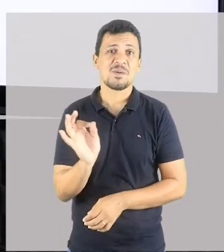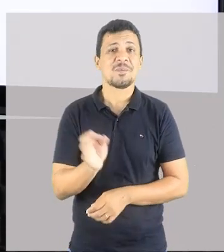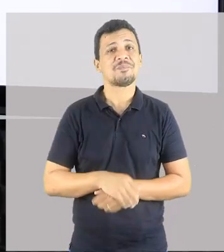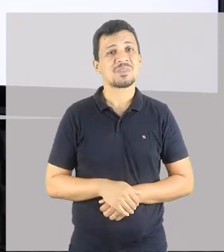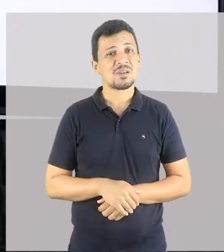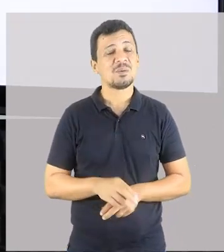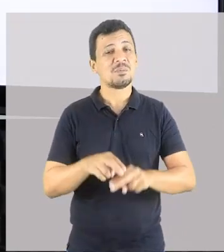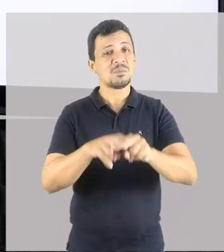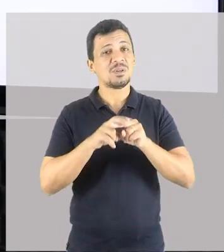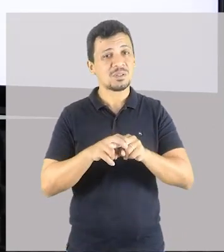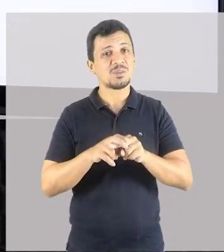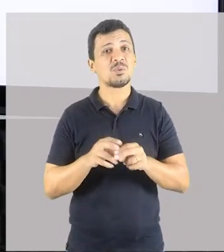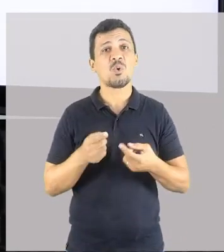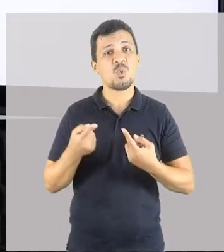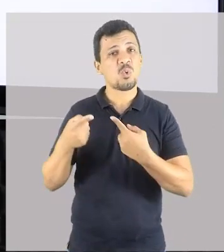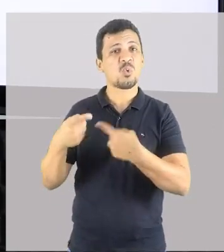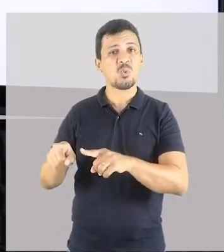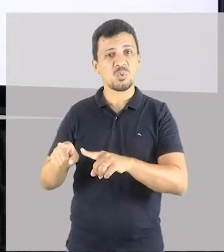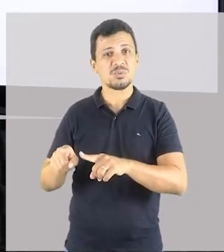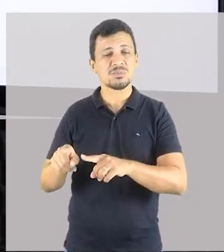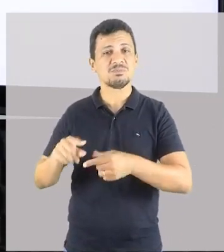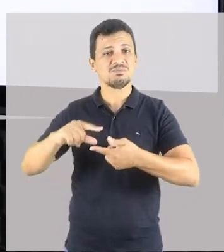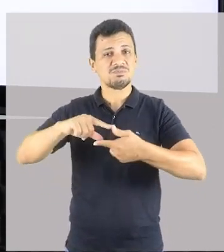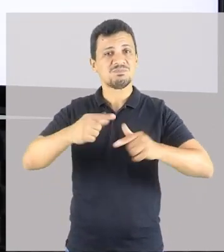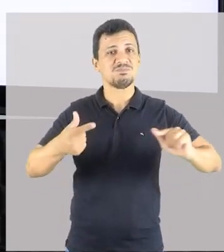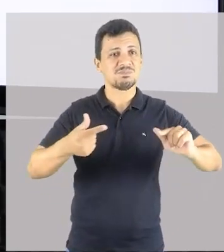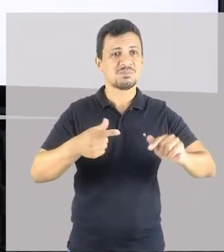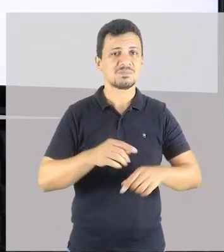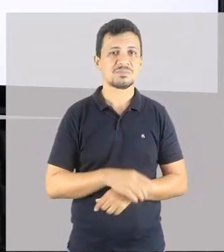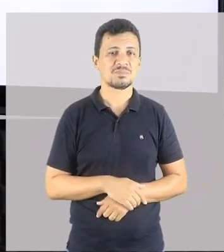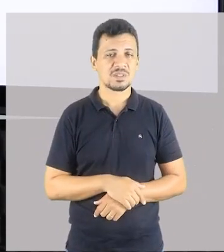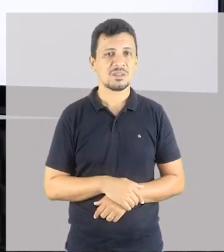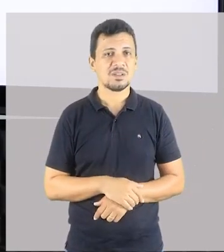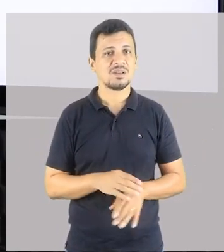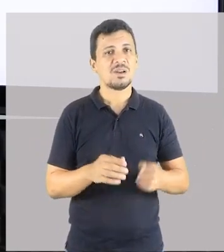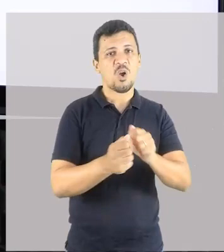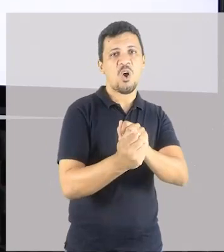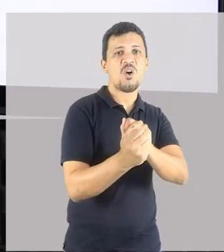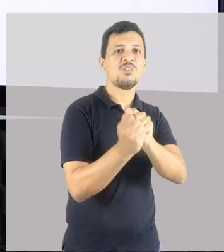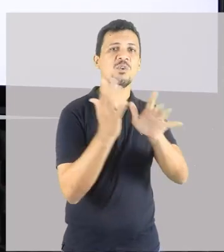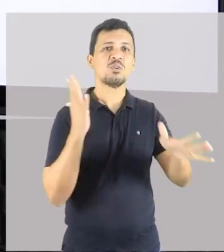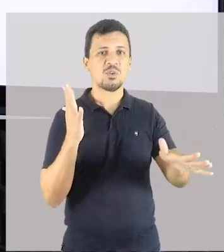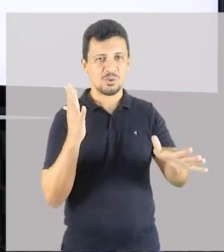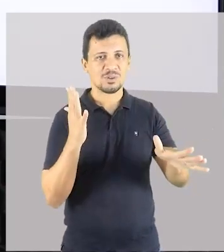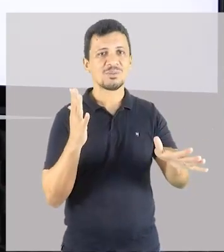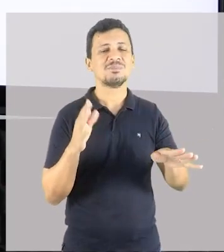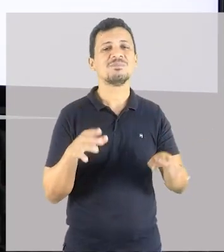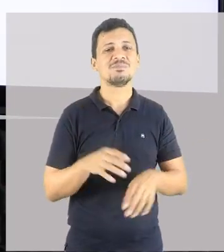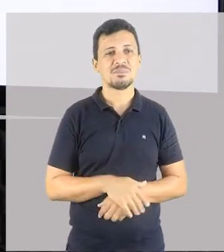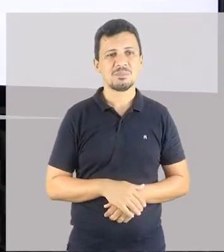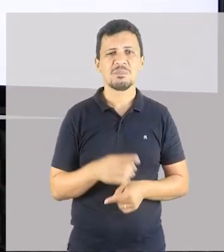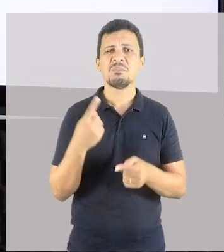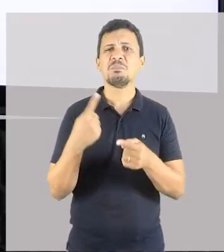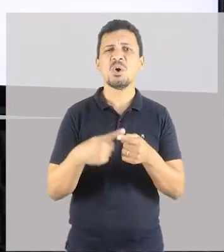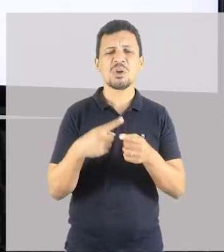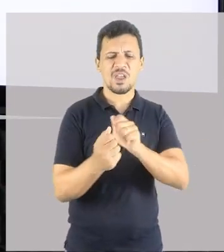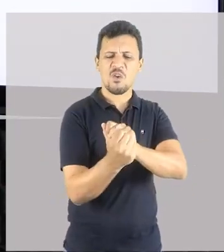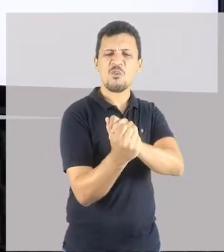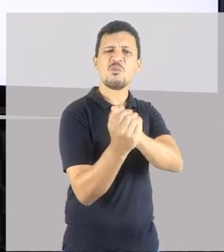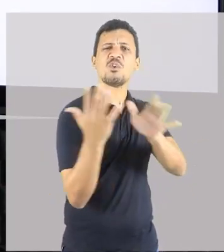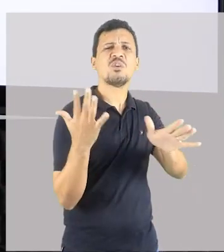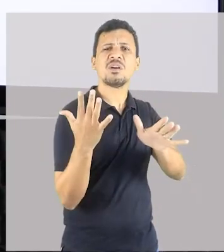posicionam, sim, contra as estruturas modernistas. Né? Culto ao folclórico, né? Culto ao folclórico, por quê? Porque